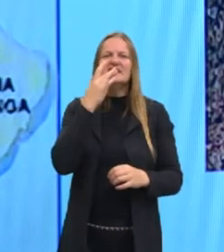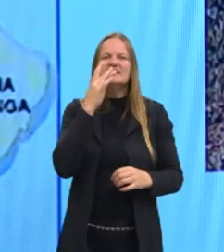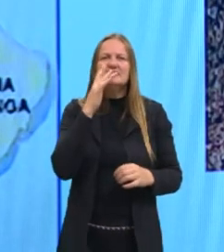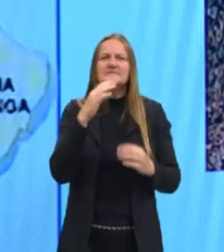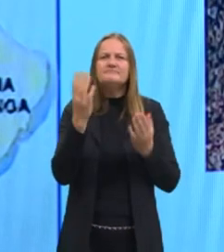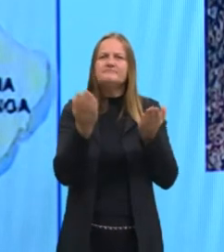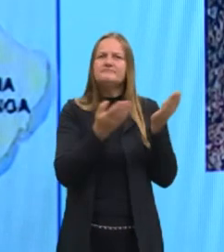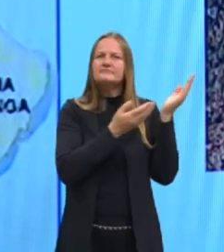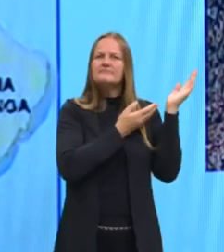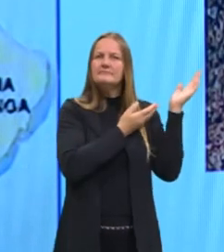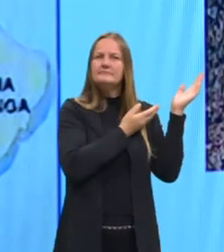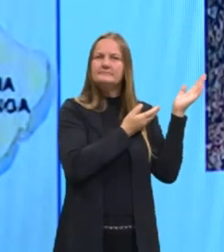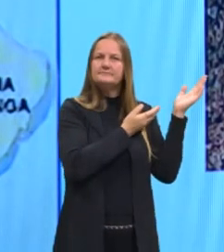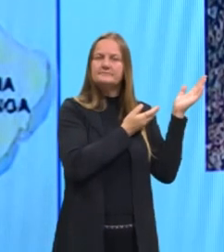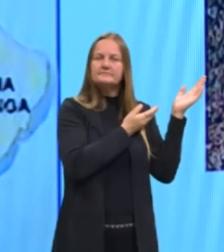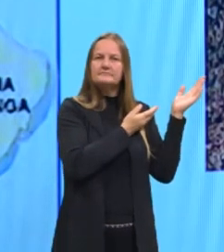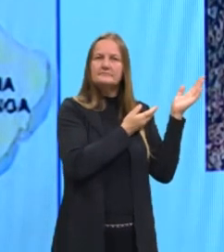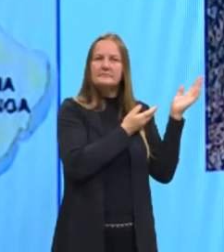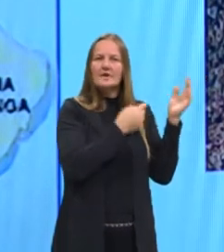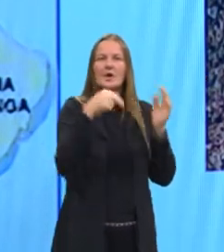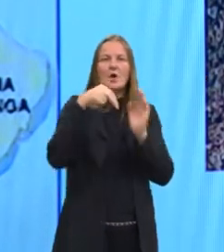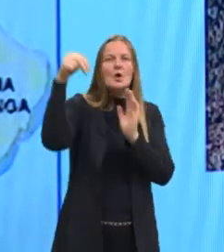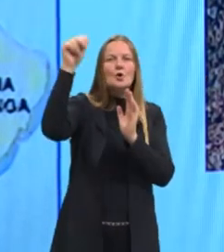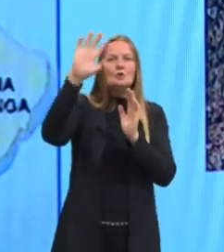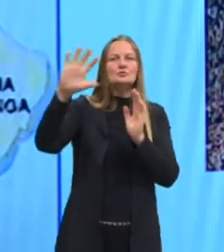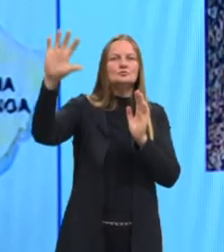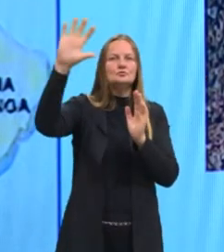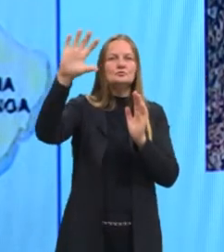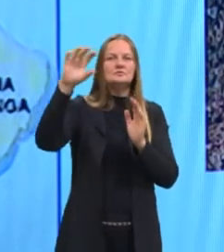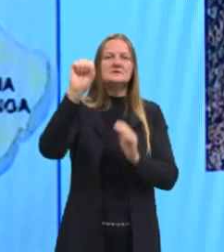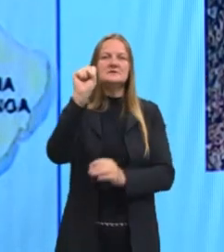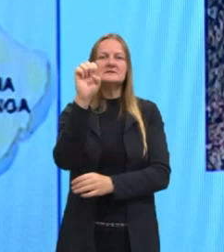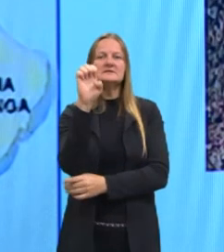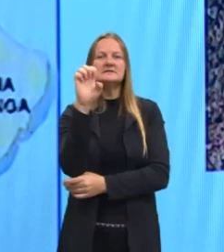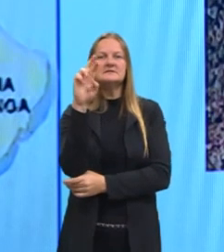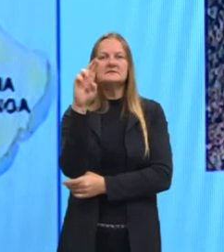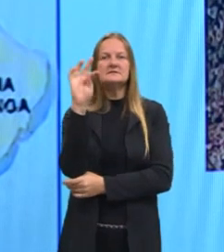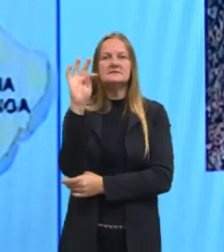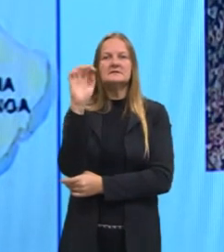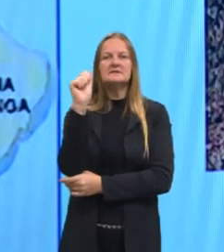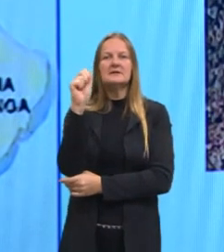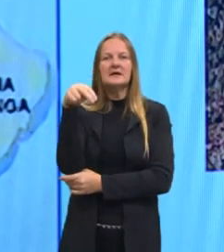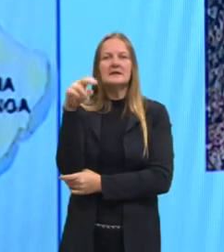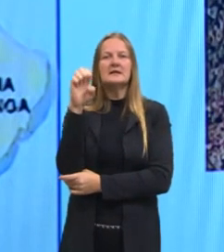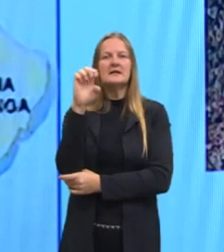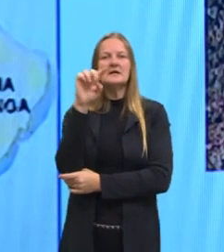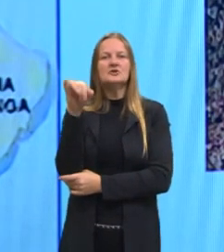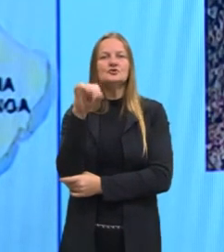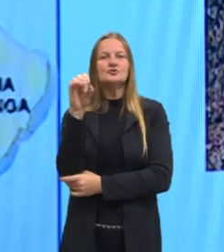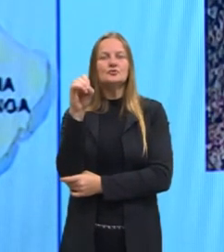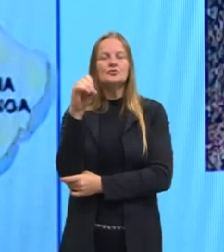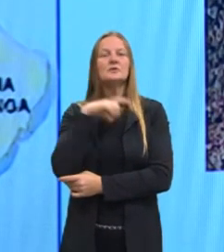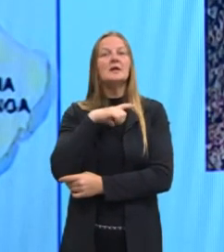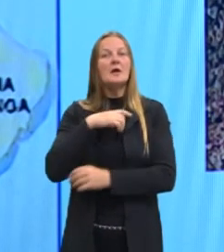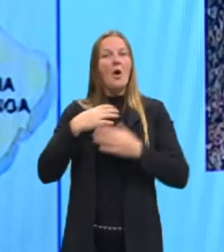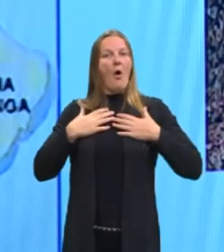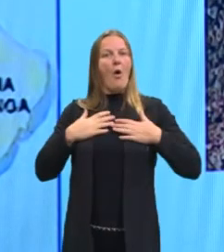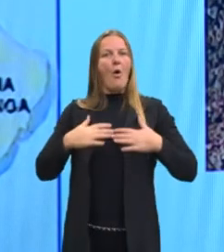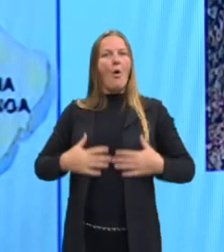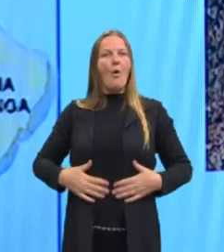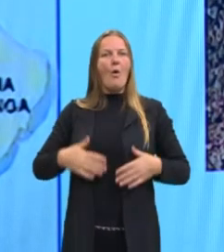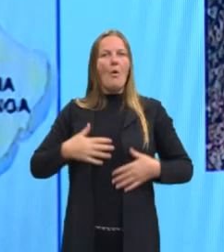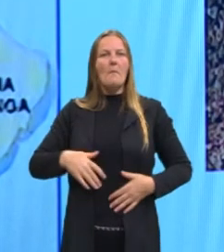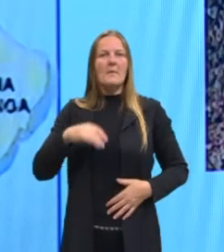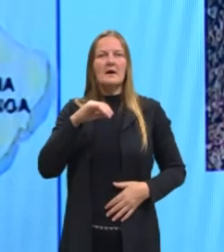aquela coisa toda tanto é que o sertanejo né que mora nessa nessa região que a gente chama de ser tão ele vai ter uma roupa para isso né que é o